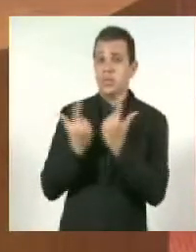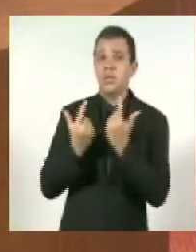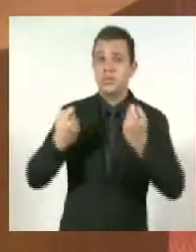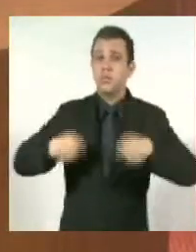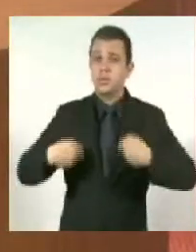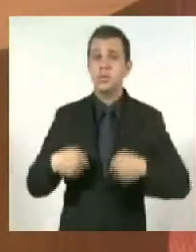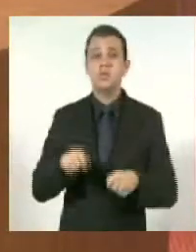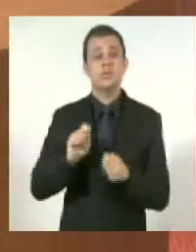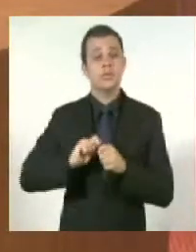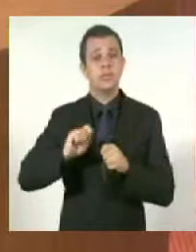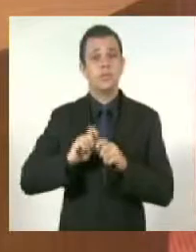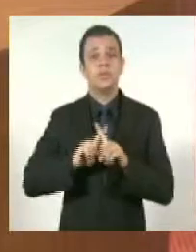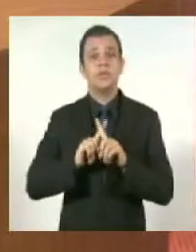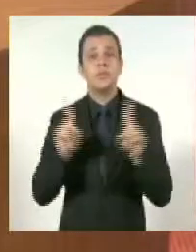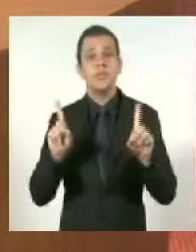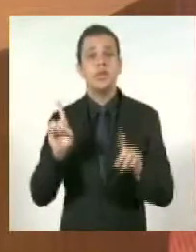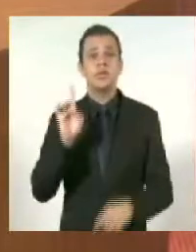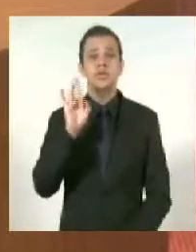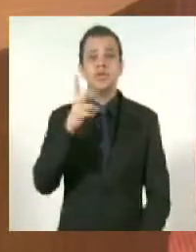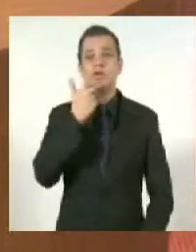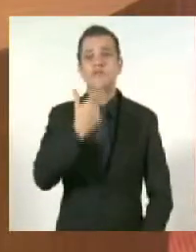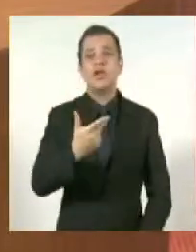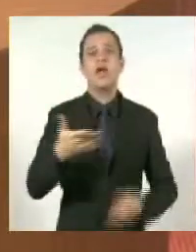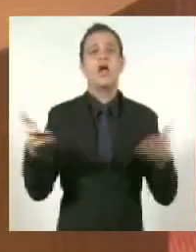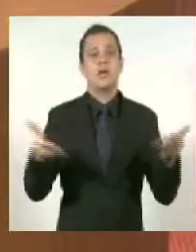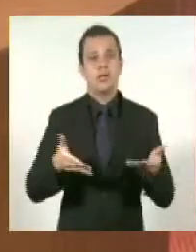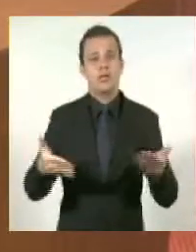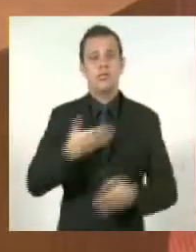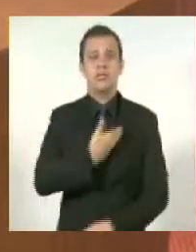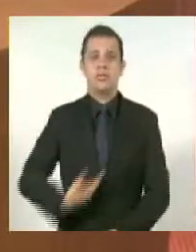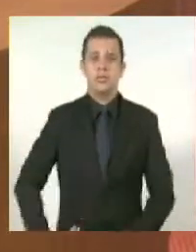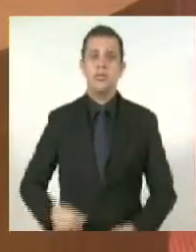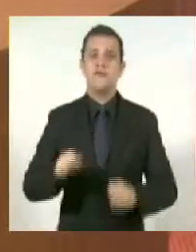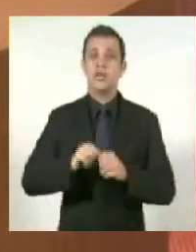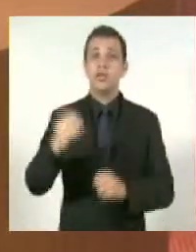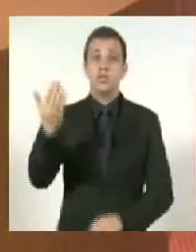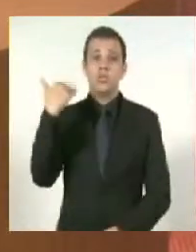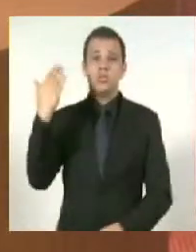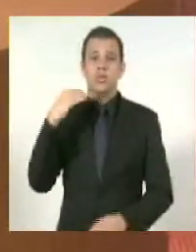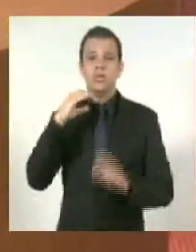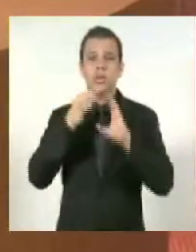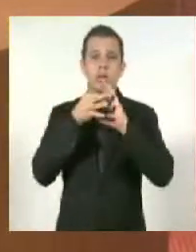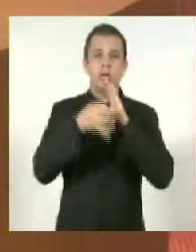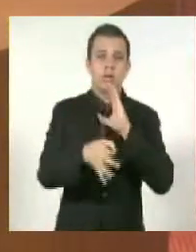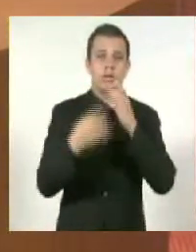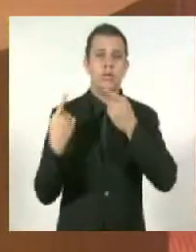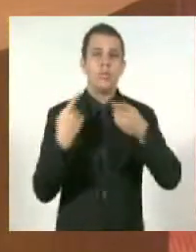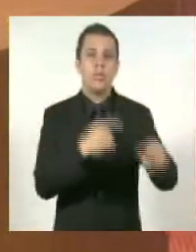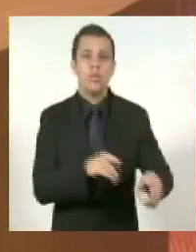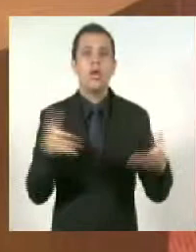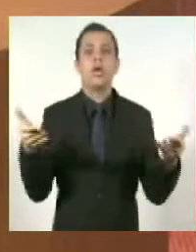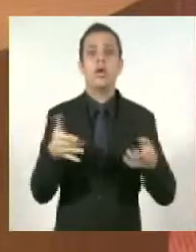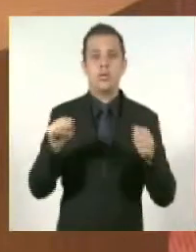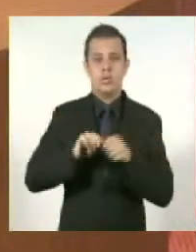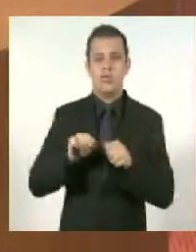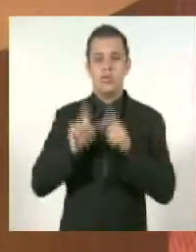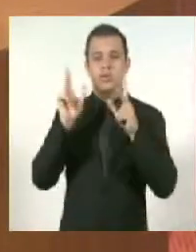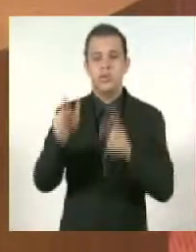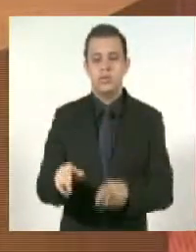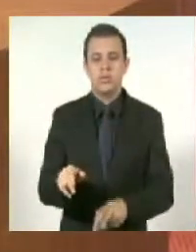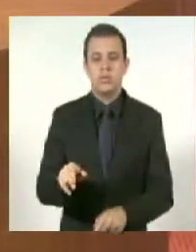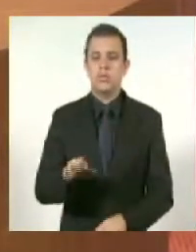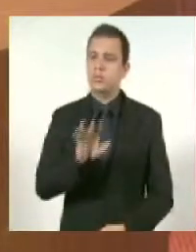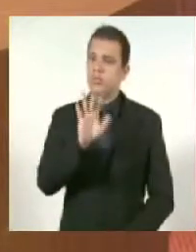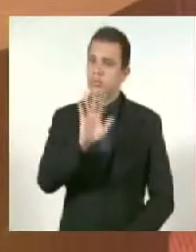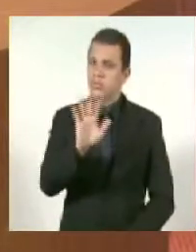simplesmente dizer que o governo agora está fazendo o que antes criticava, é preciso compreender que isso é um instrumento